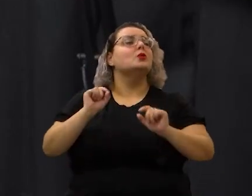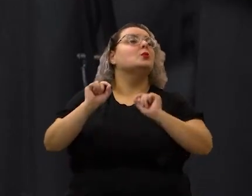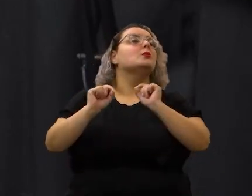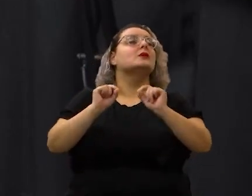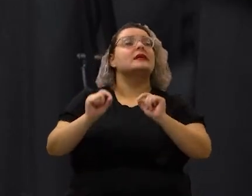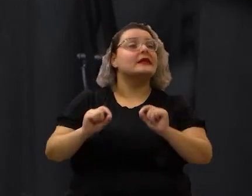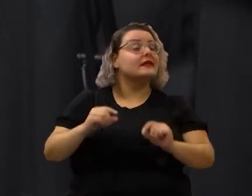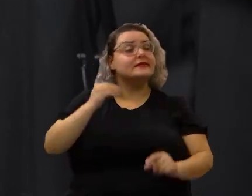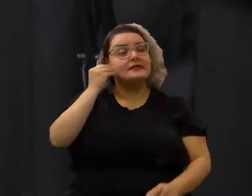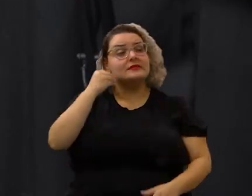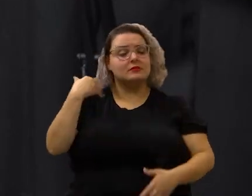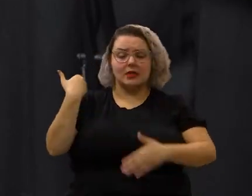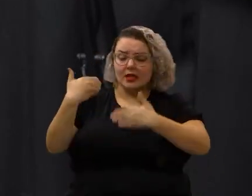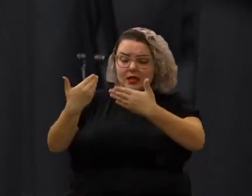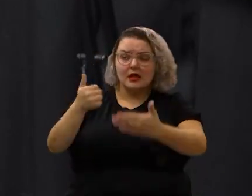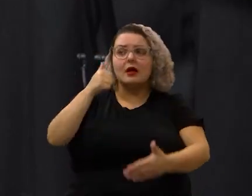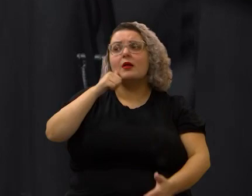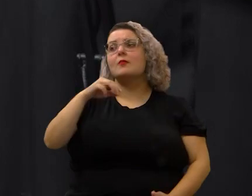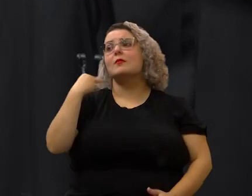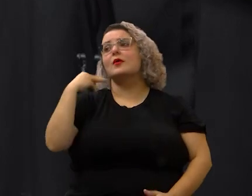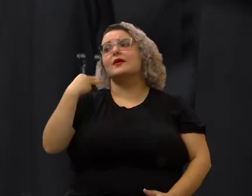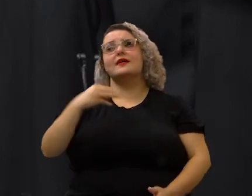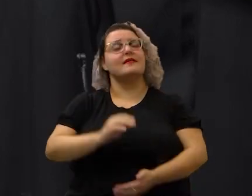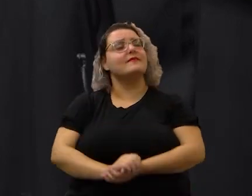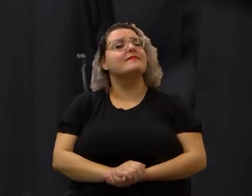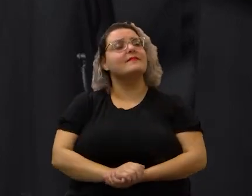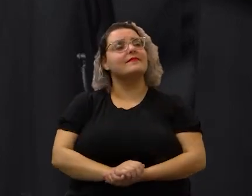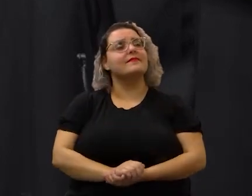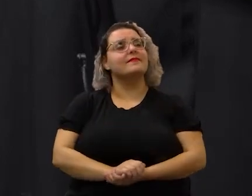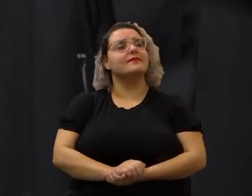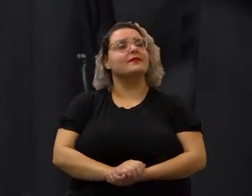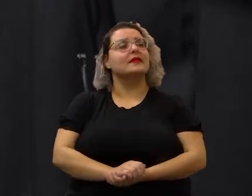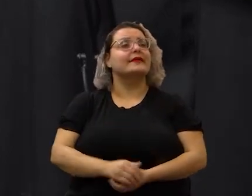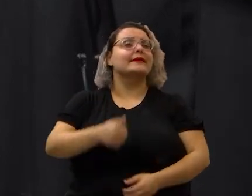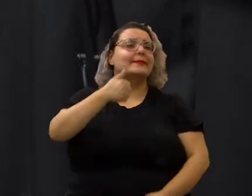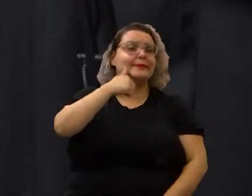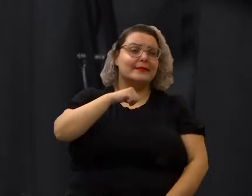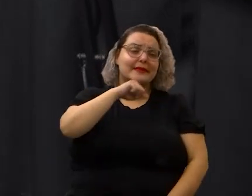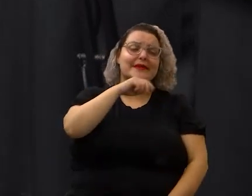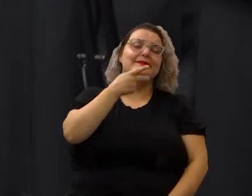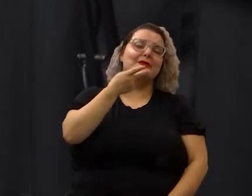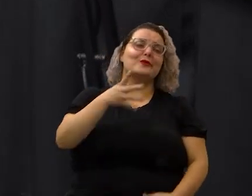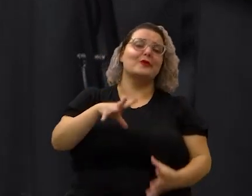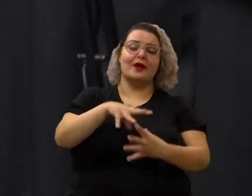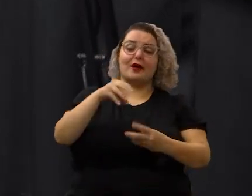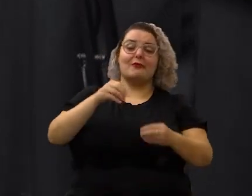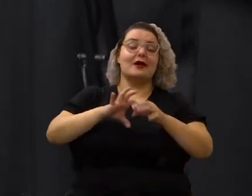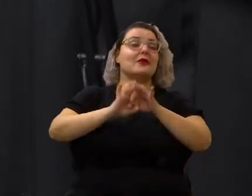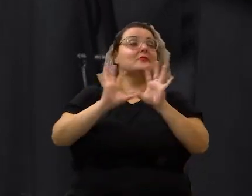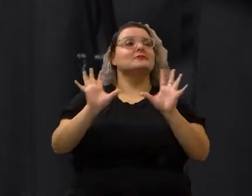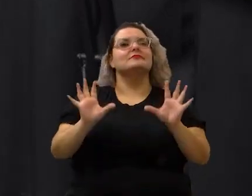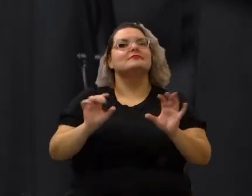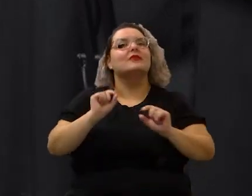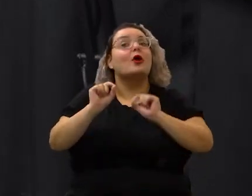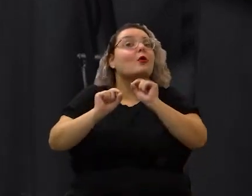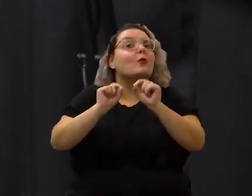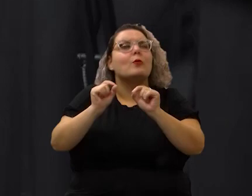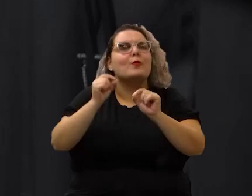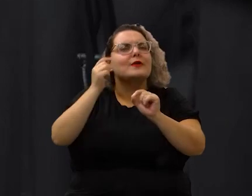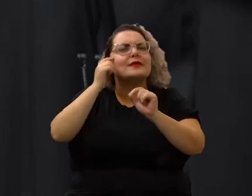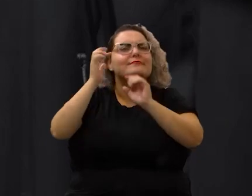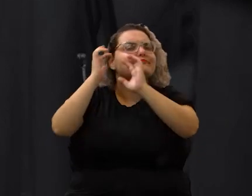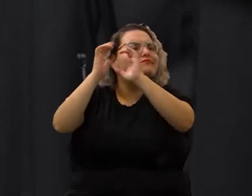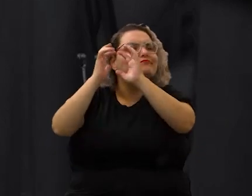que toda essa bagagem daquela Mariana que falou, nossa, que a sua mãe até fala do espírito livre, o que